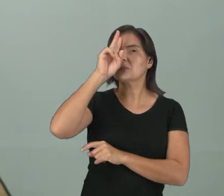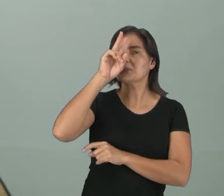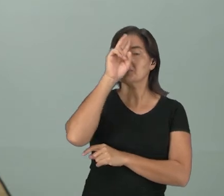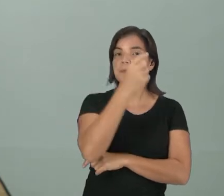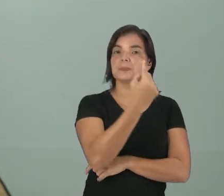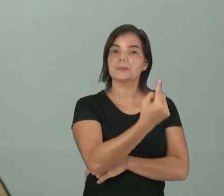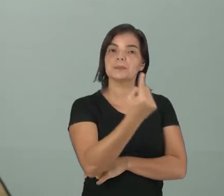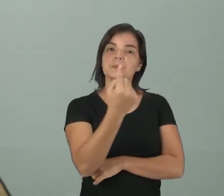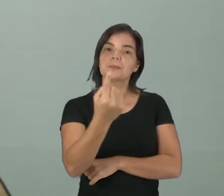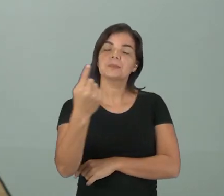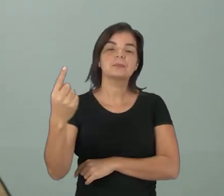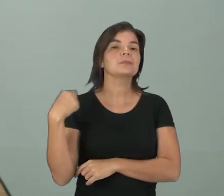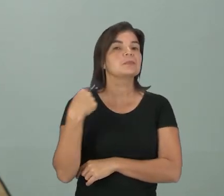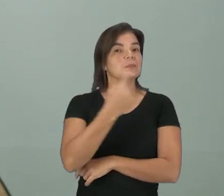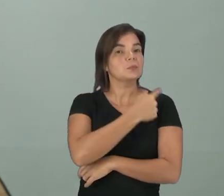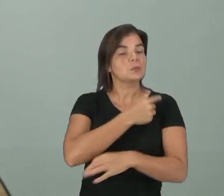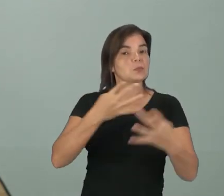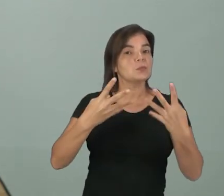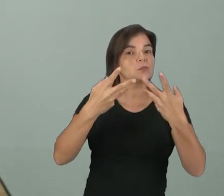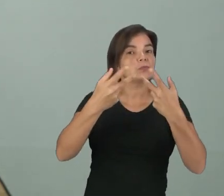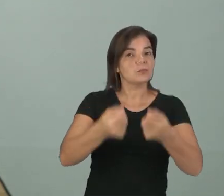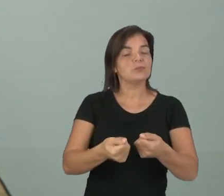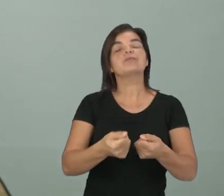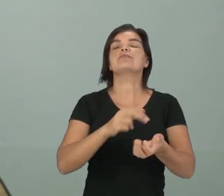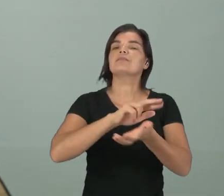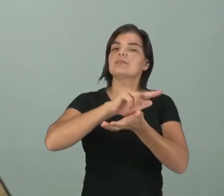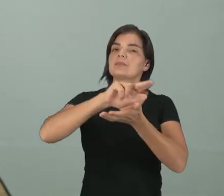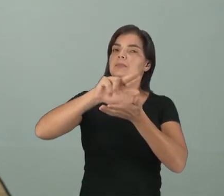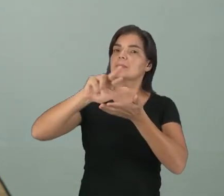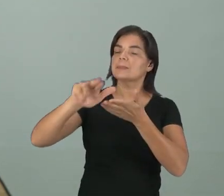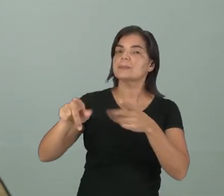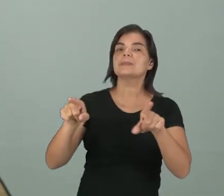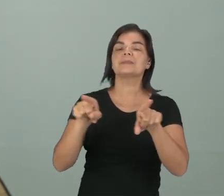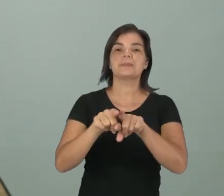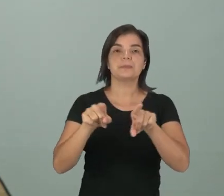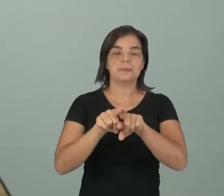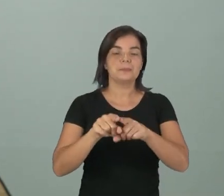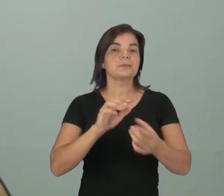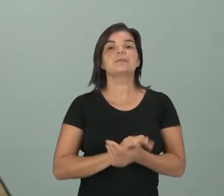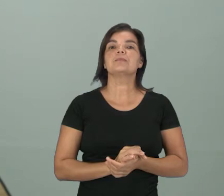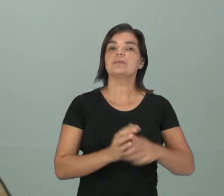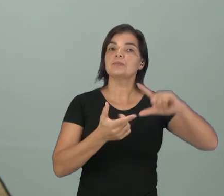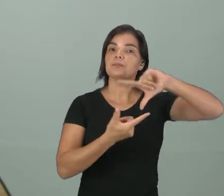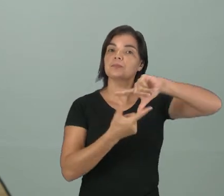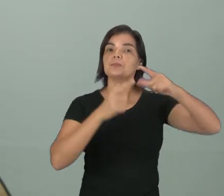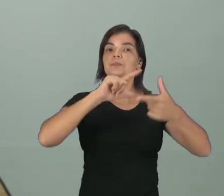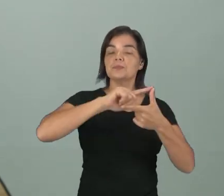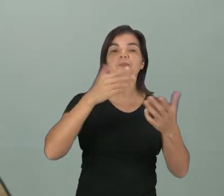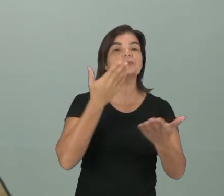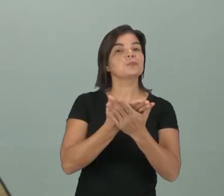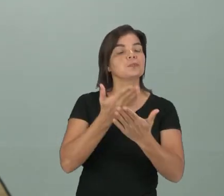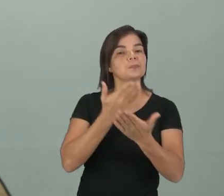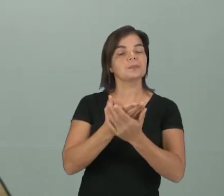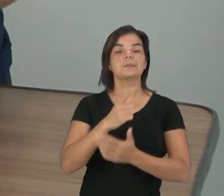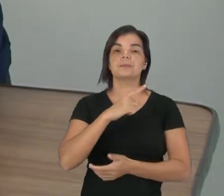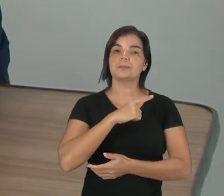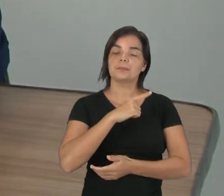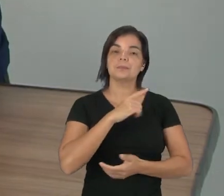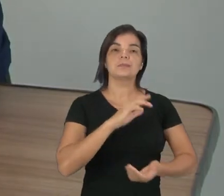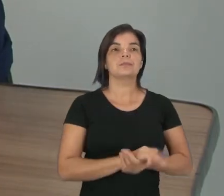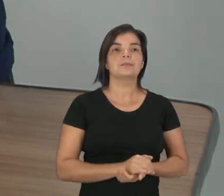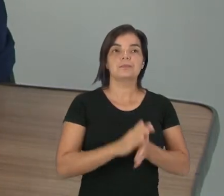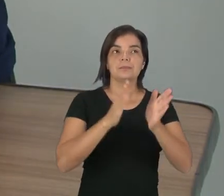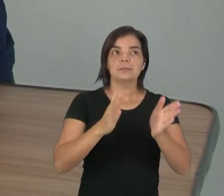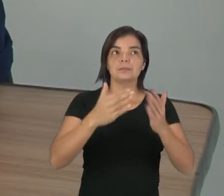para cada um de nós de todos aqueles variados, sólidos geométricos que estudamos. Olha só, temos